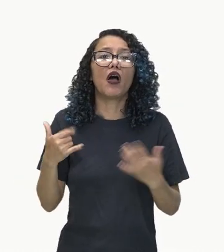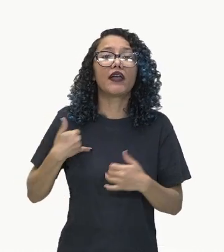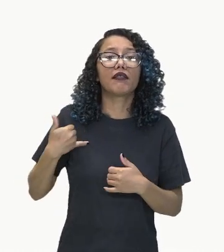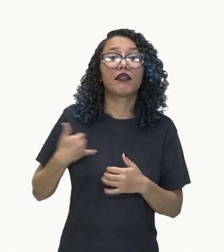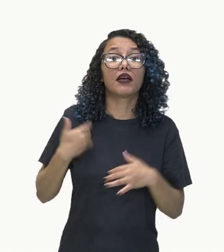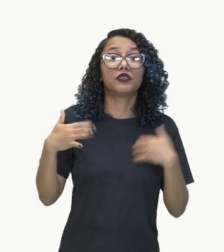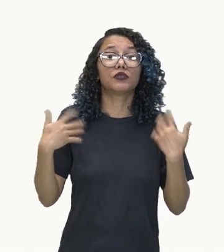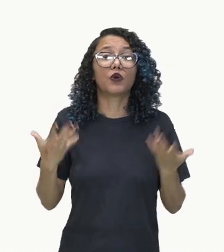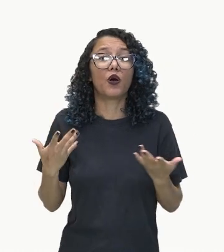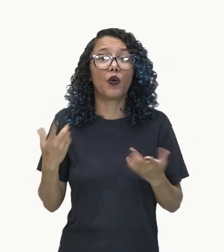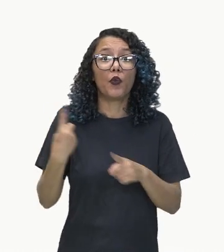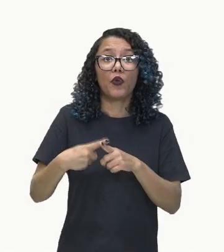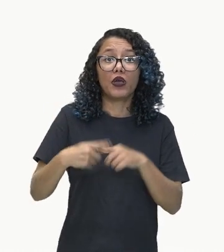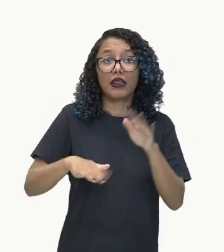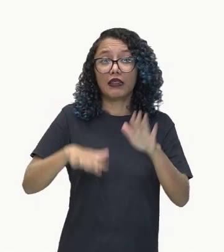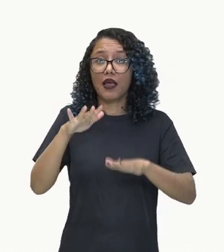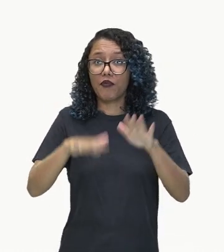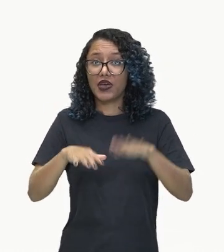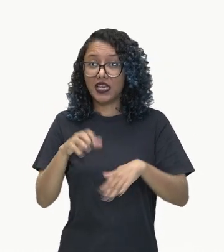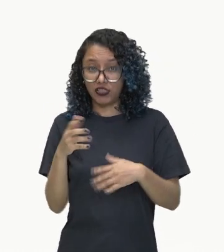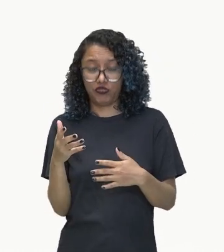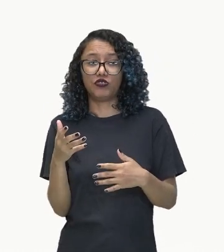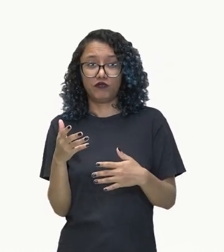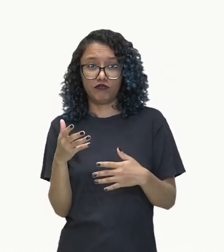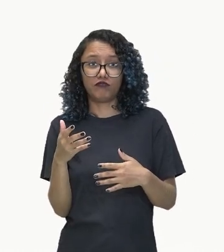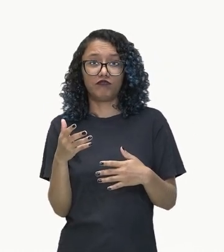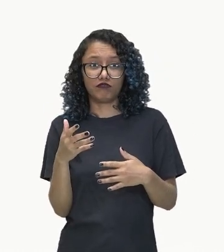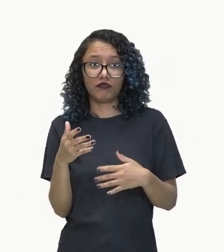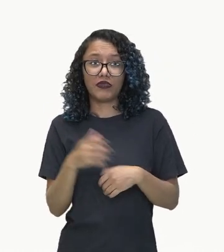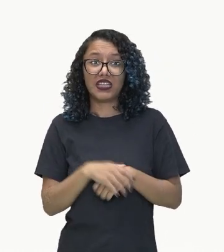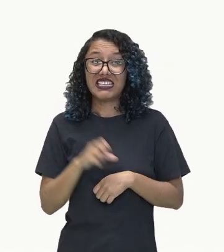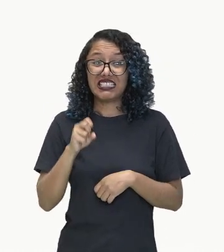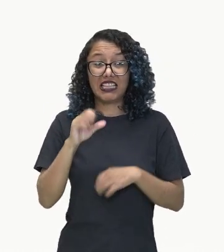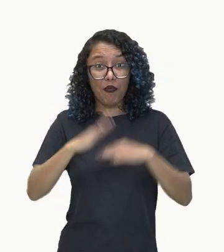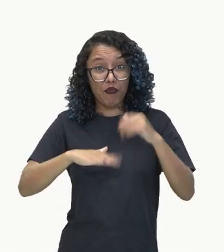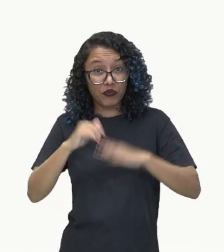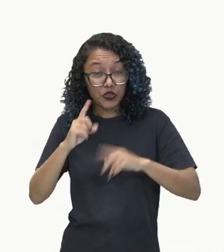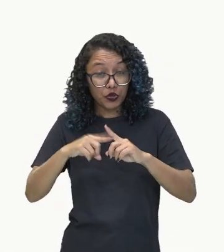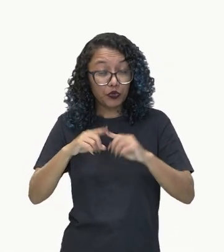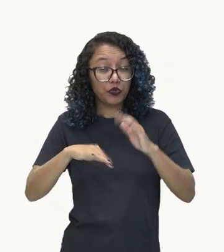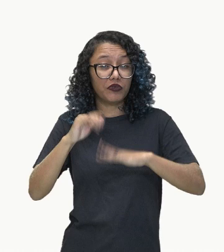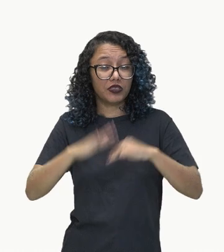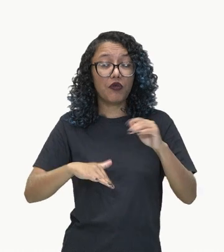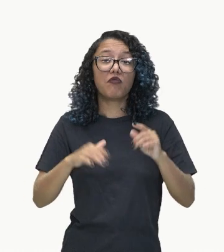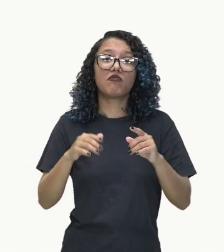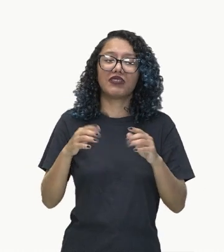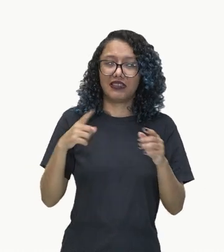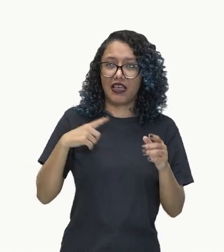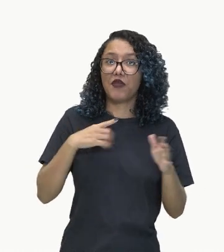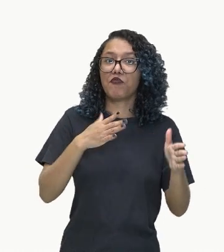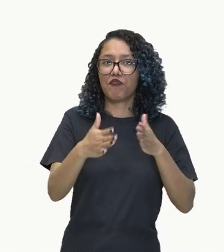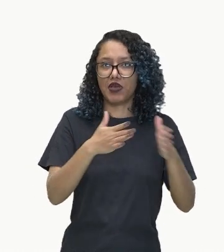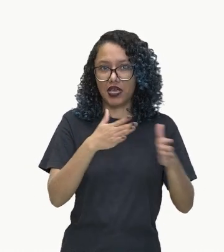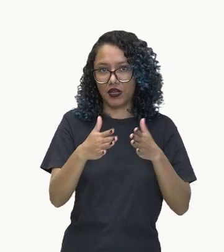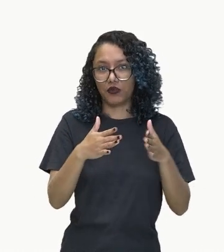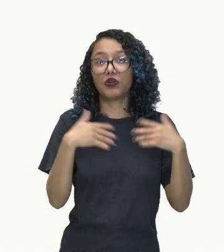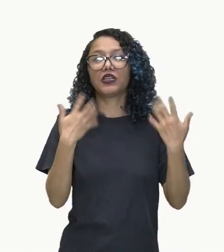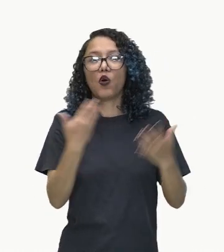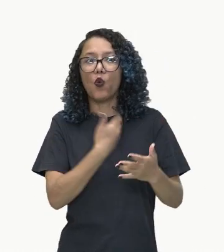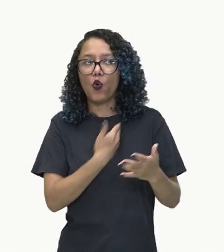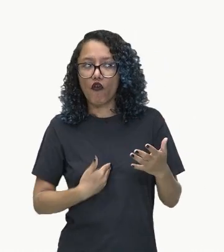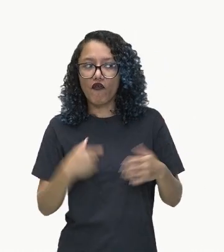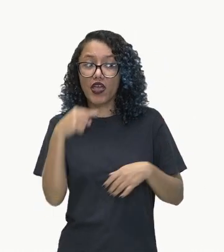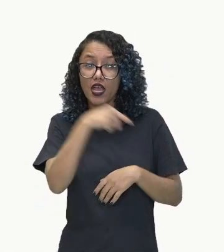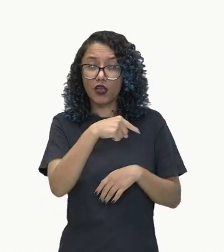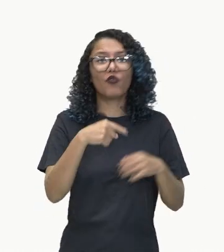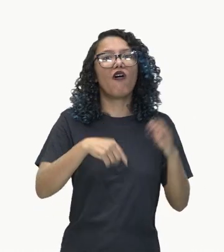Porque dependendo da tua profissão, você vai ter um tempo de mercado de trabalho. Então, o Canadá, o governo vai analisar essas